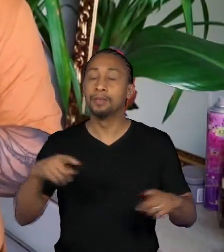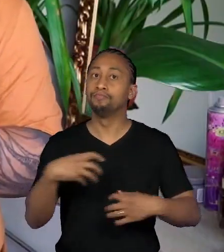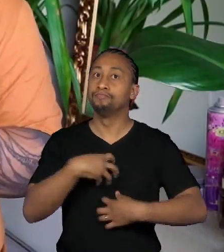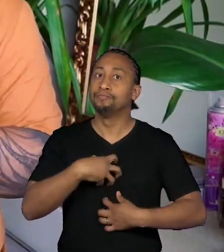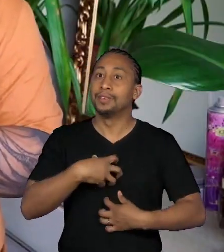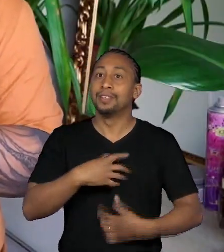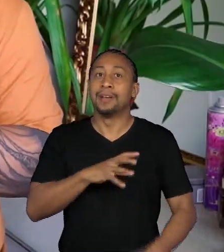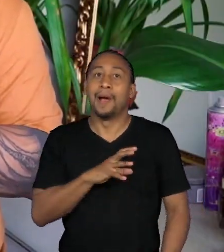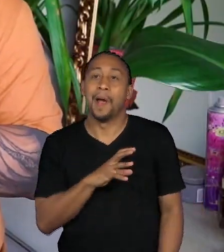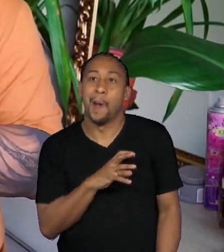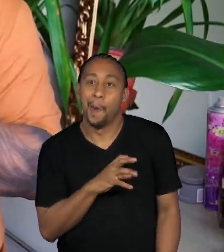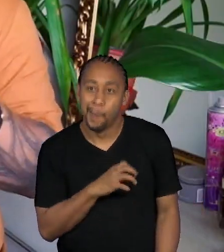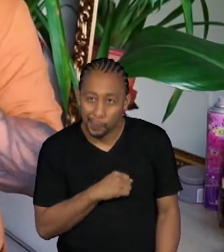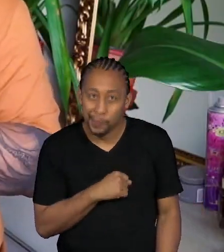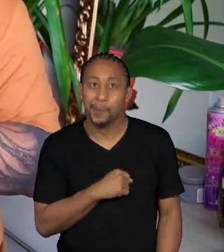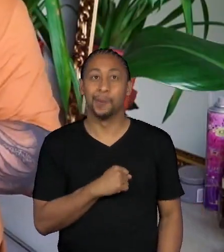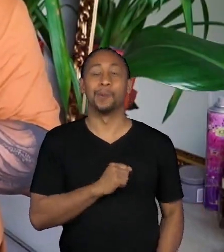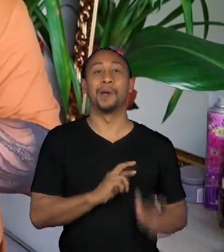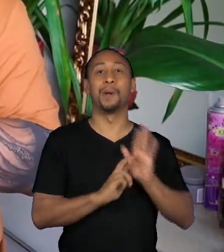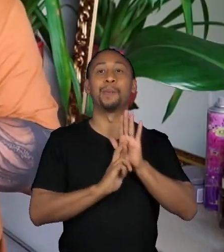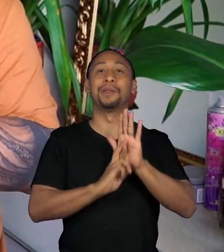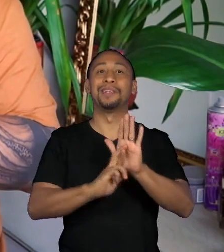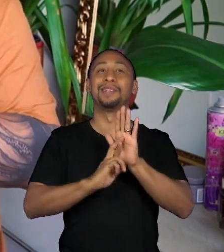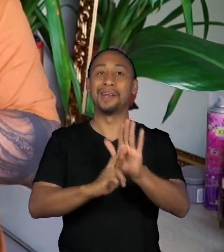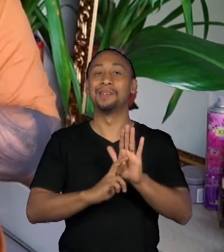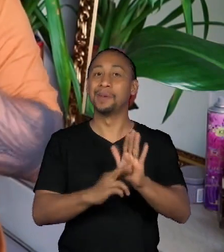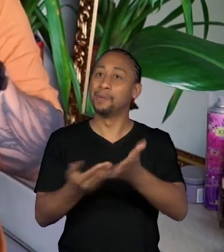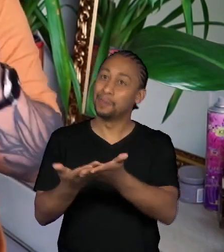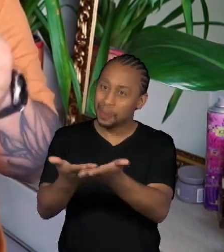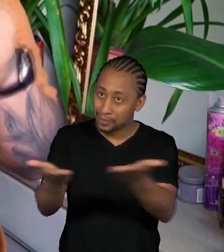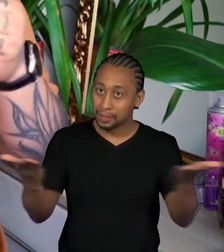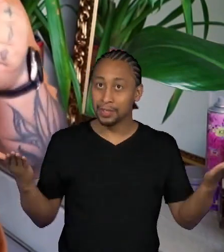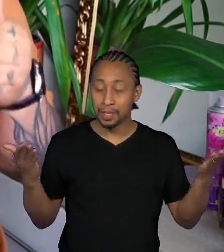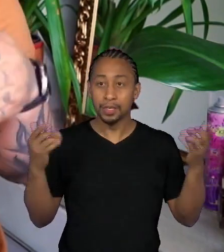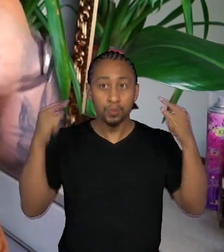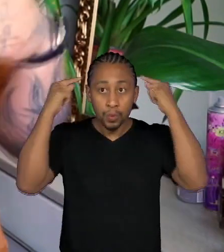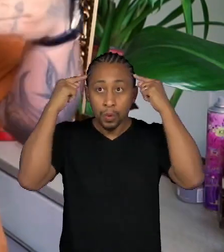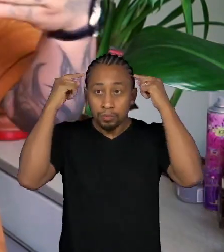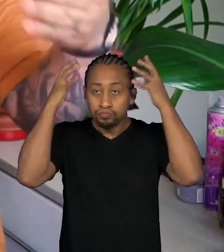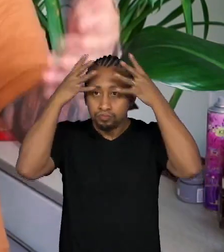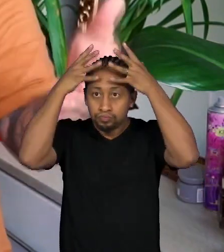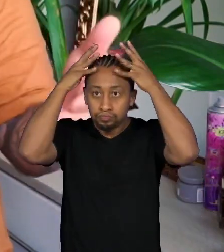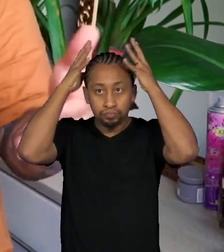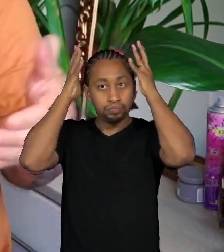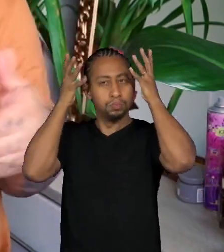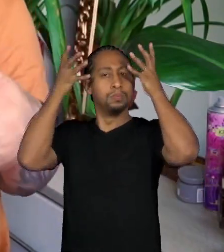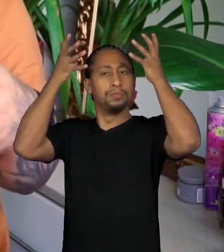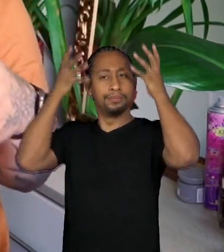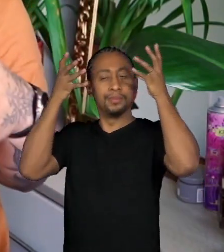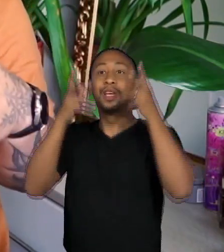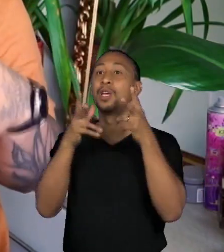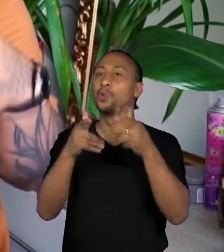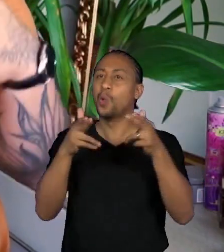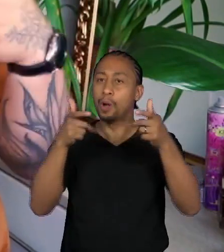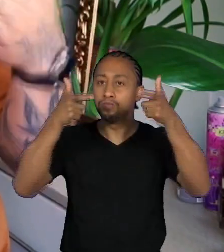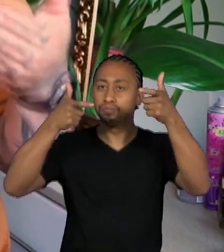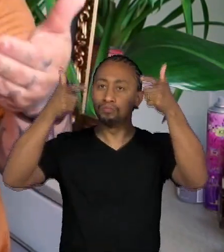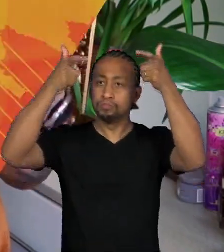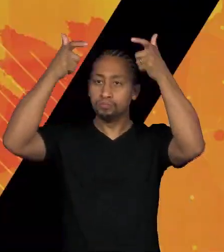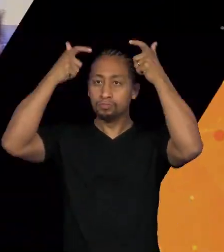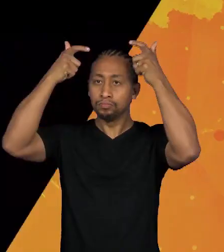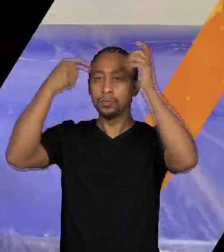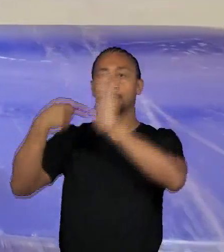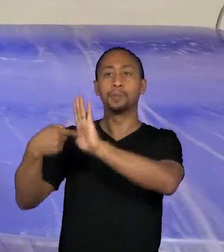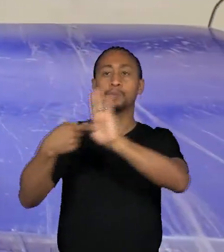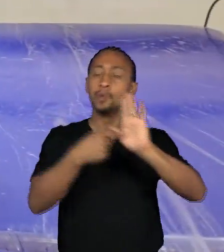passa a encontrar representação, representatividade para você, esse cabelo ele se torna a sua coroa, ele se torna a sua